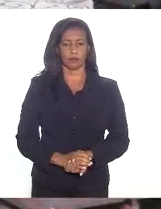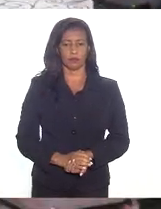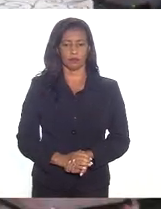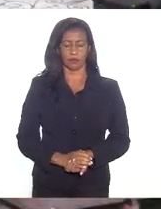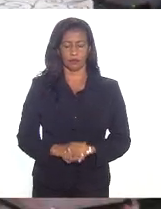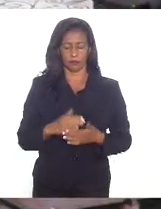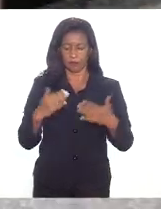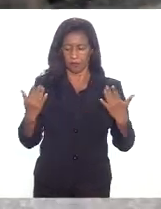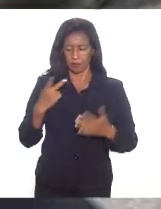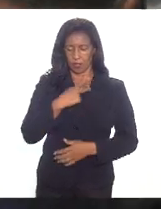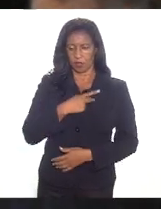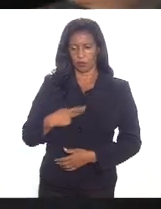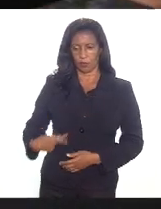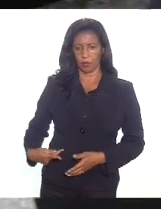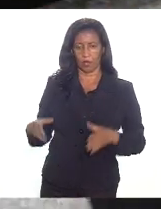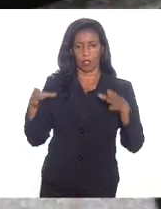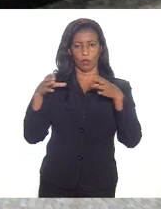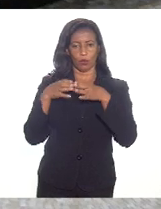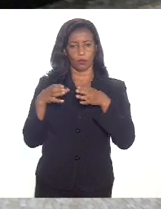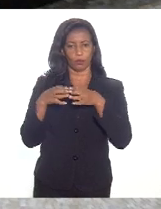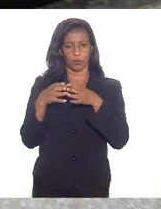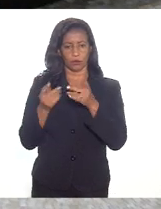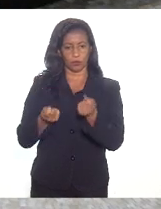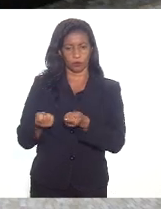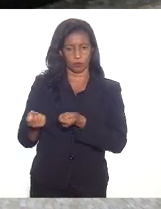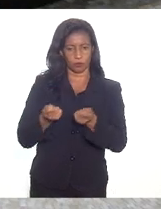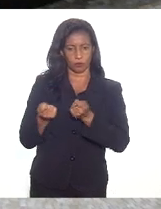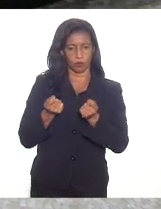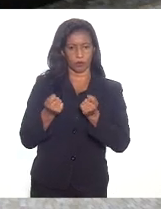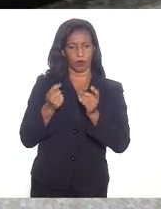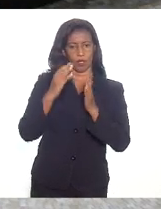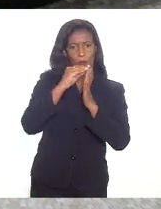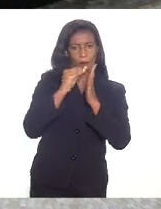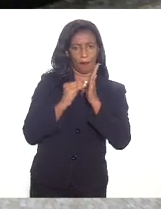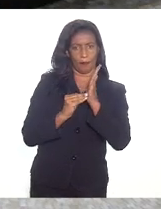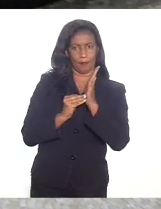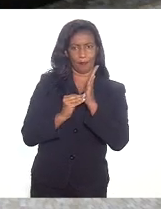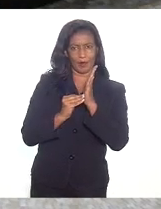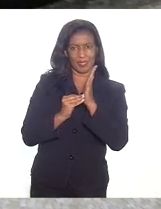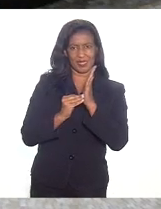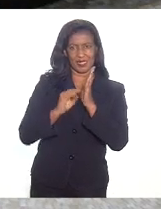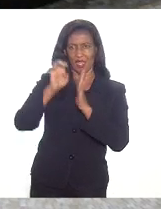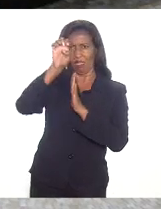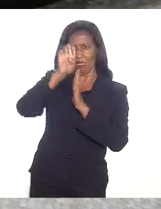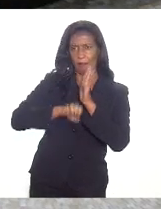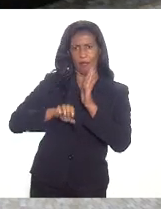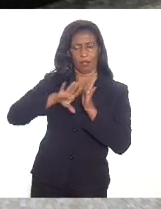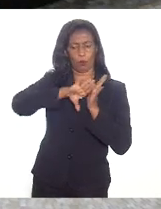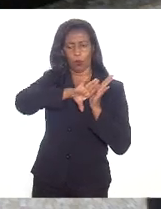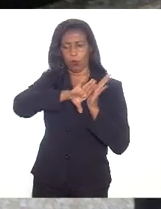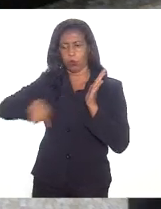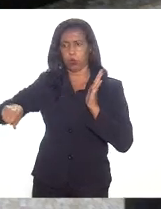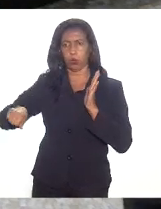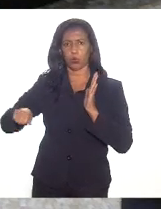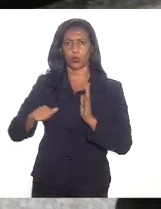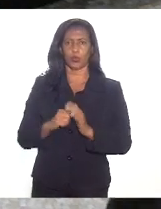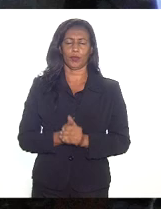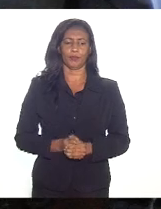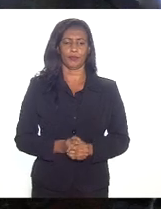Senhor presidente, a Comissão de Economia acompanha o parecer da CCJ pela rejeição de todas as emendas e manutenção do texto original.